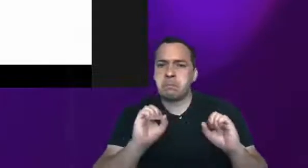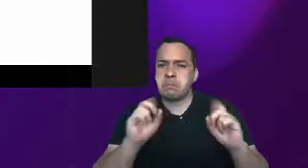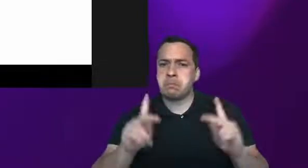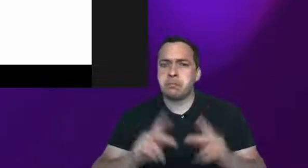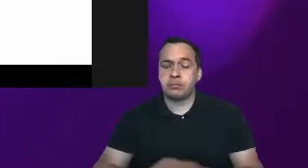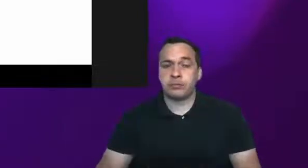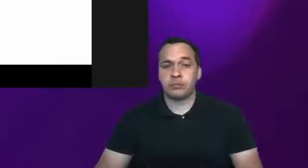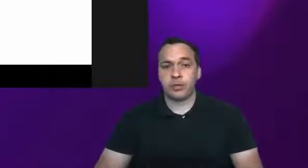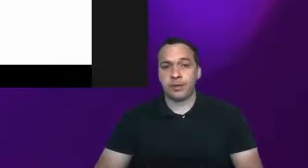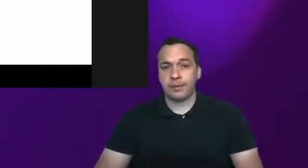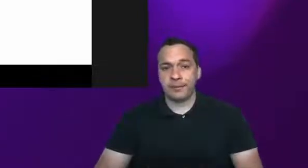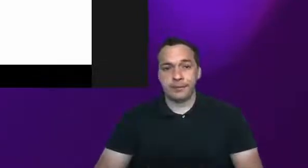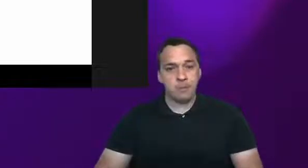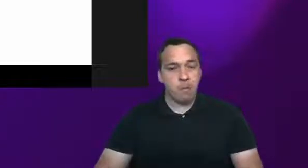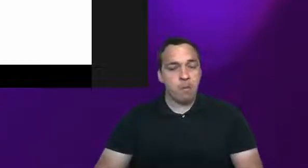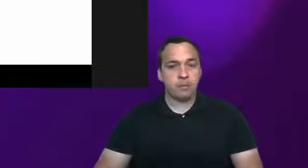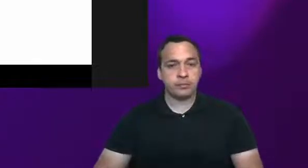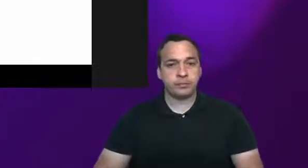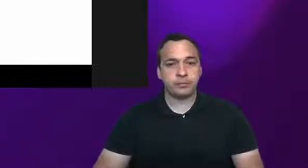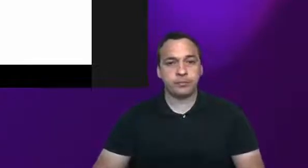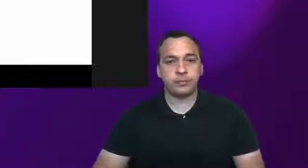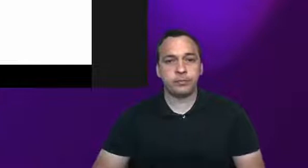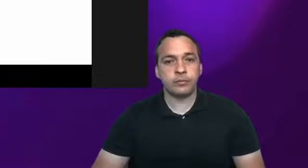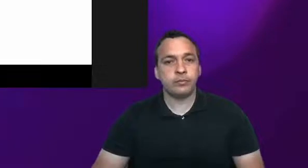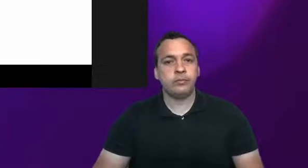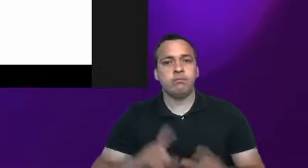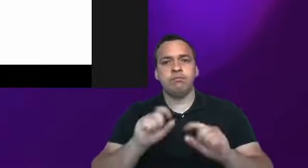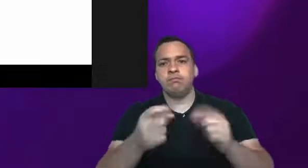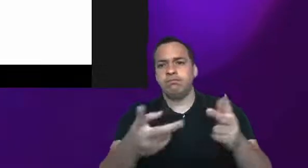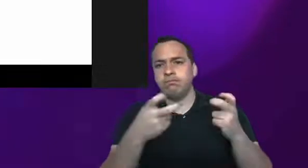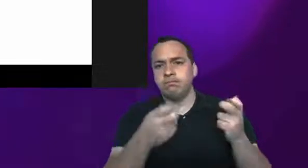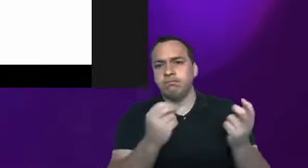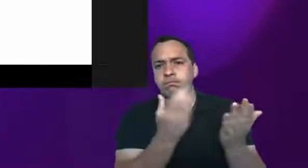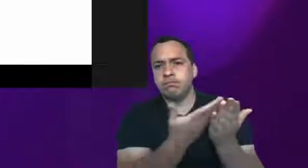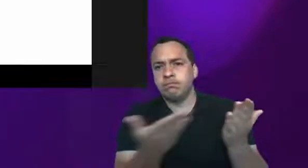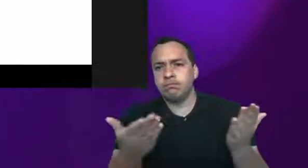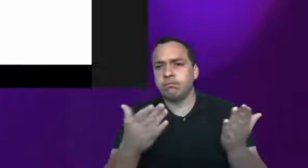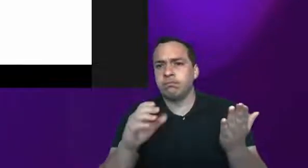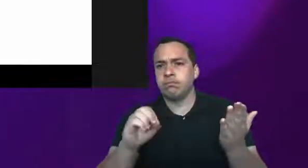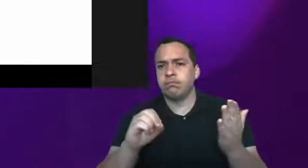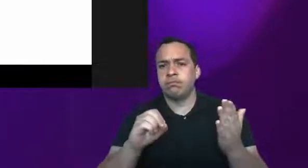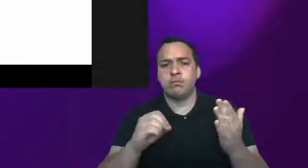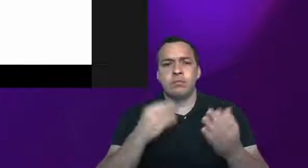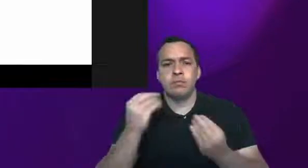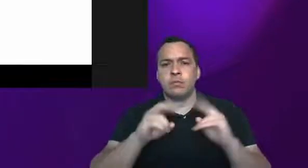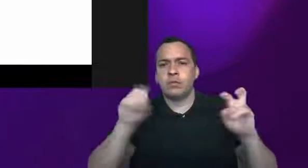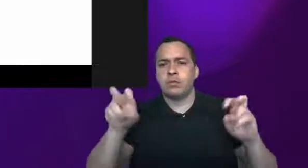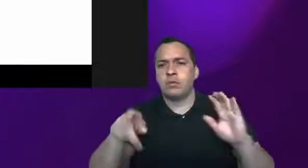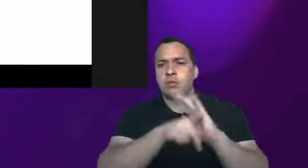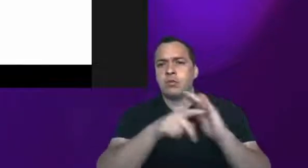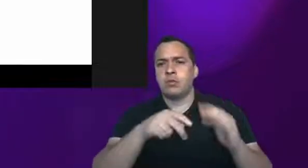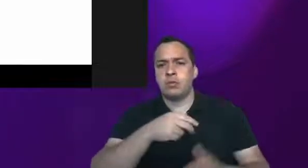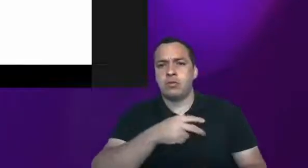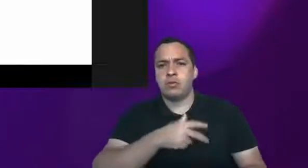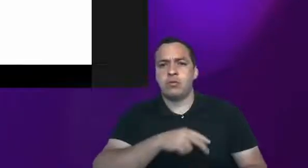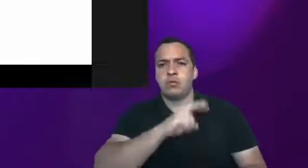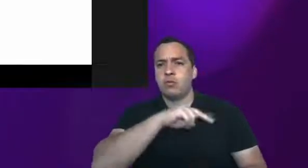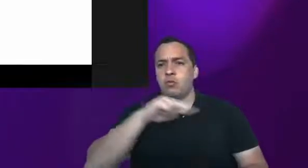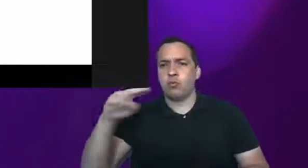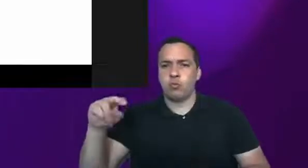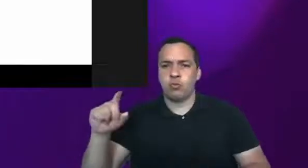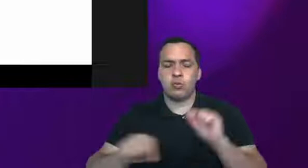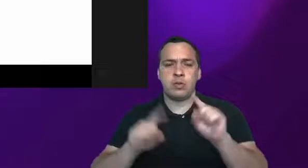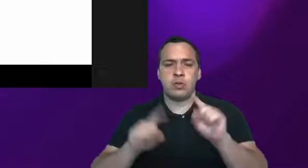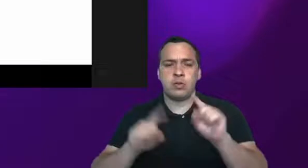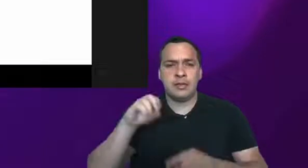E hoje em dia, portanto, se nós olharmos para o portfólio do Oslo, temos o SECA1, que provou que o